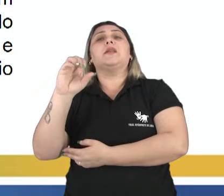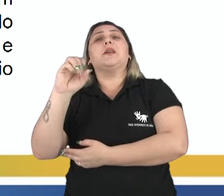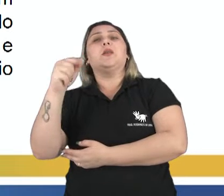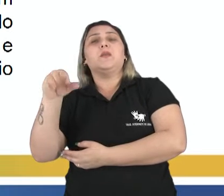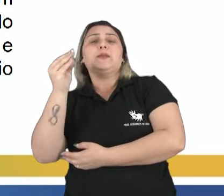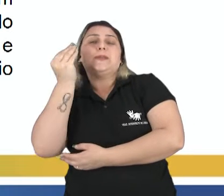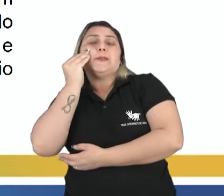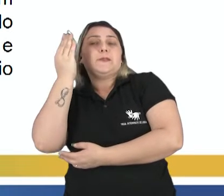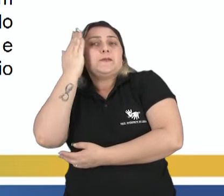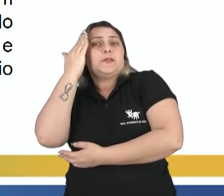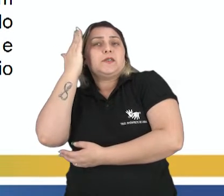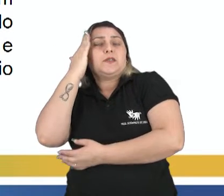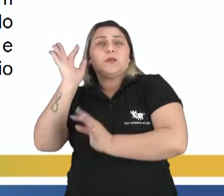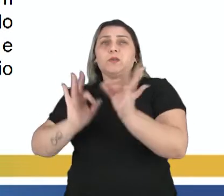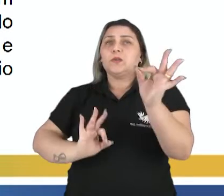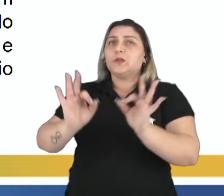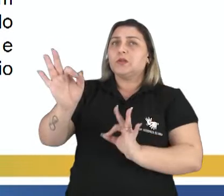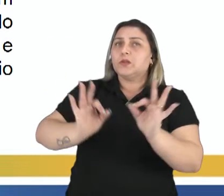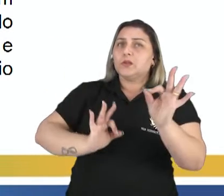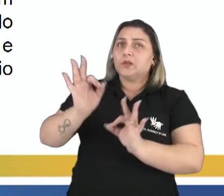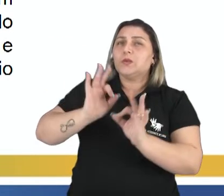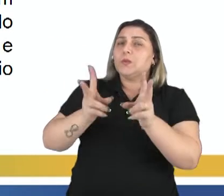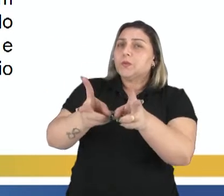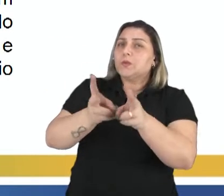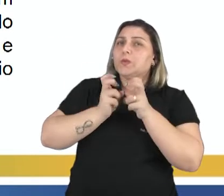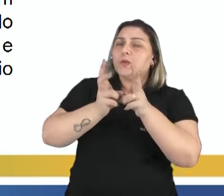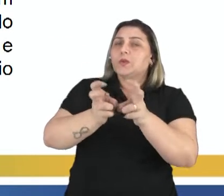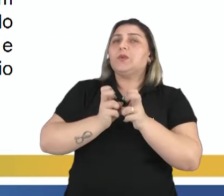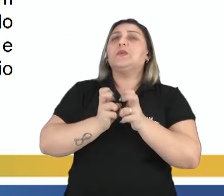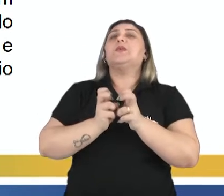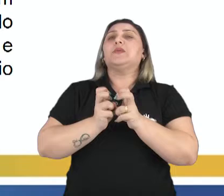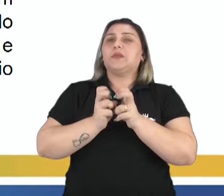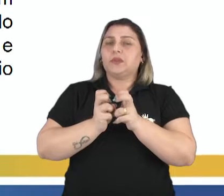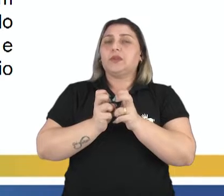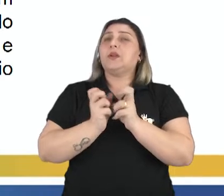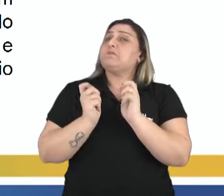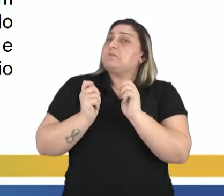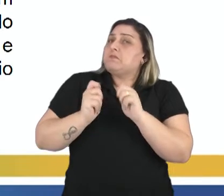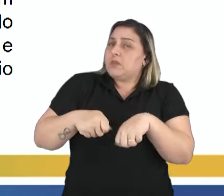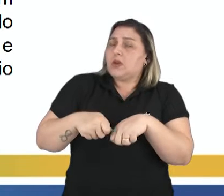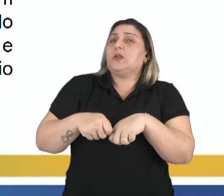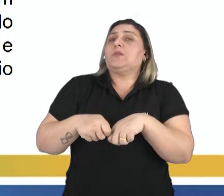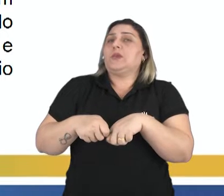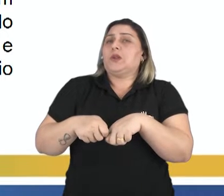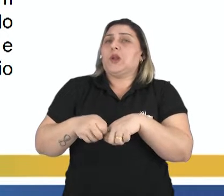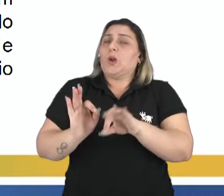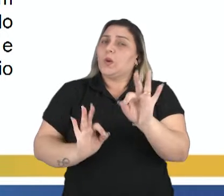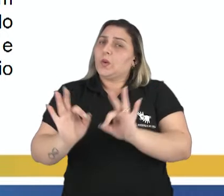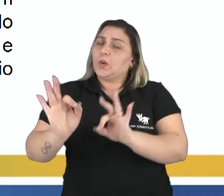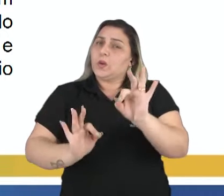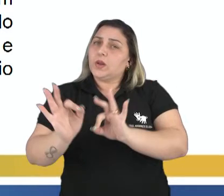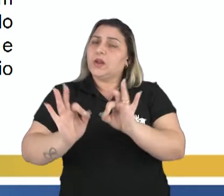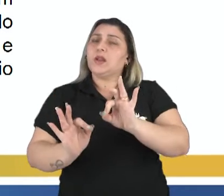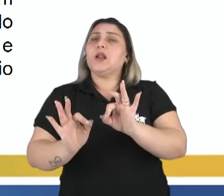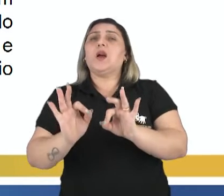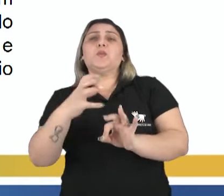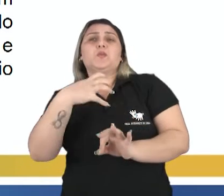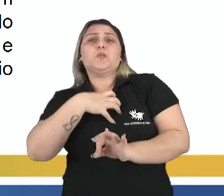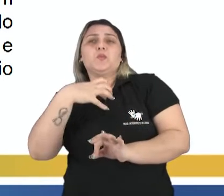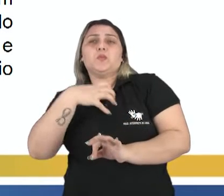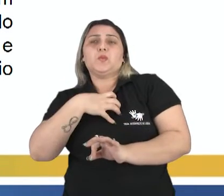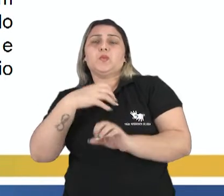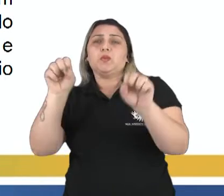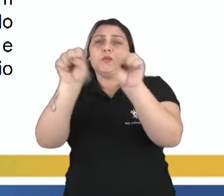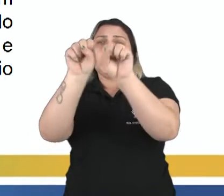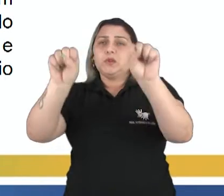tenta compreender, ordená-lo, extrair dele funções que permitem regular o estado de coisa, um sistema